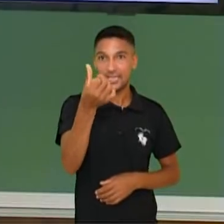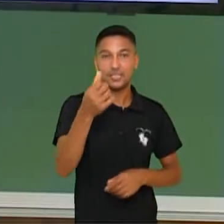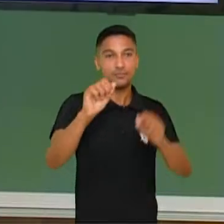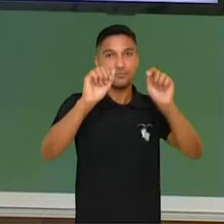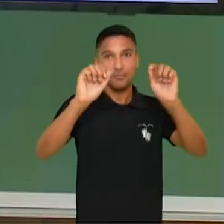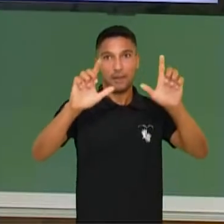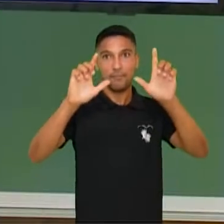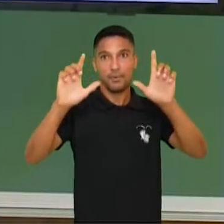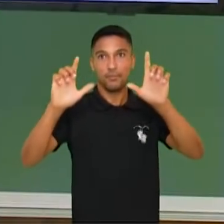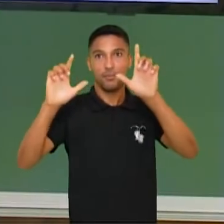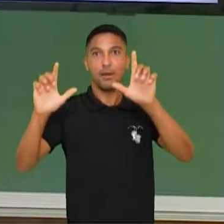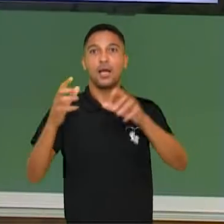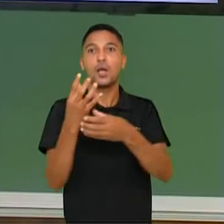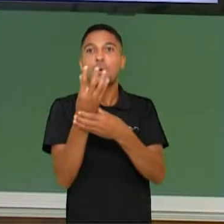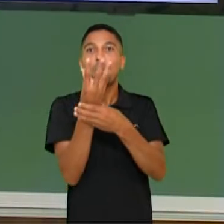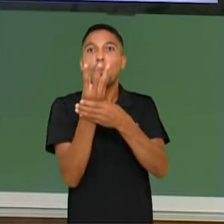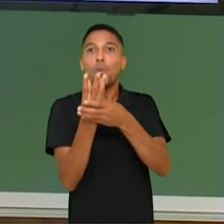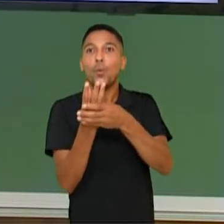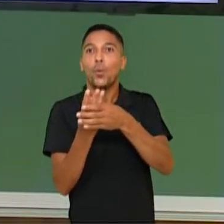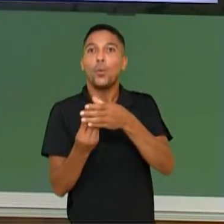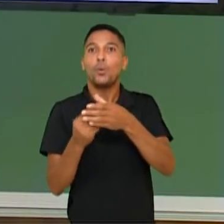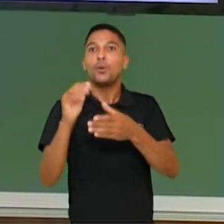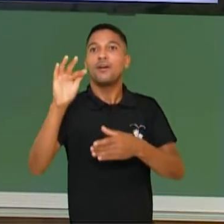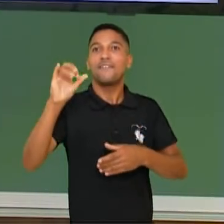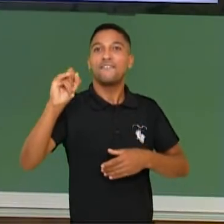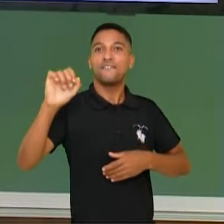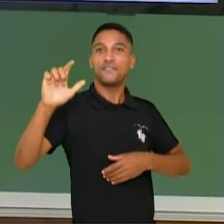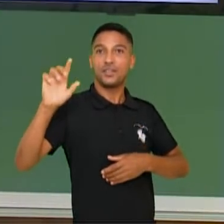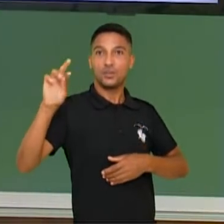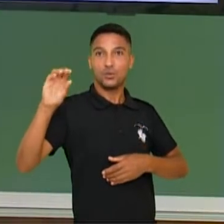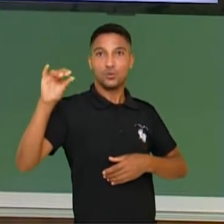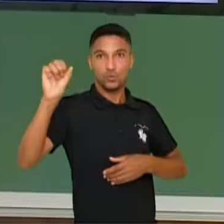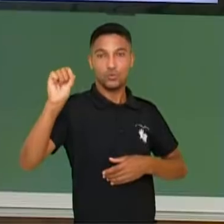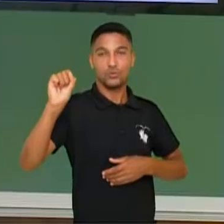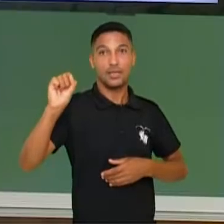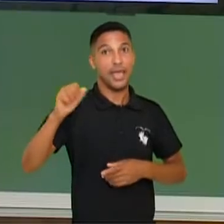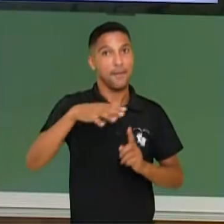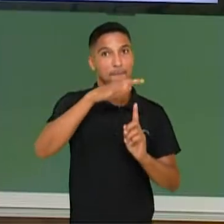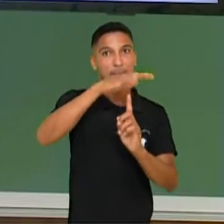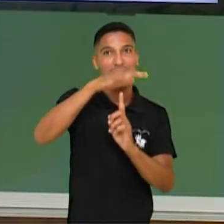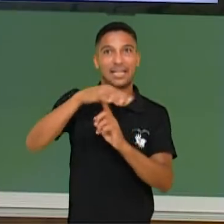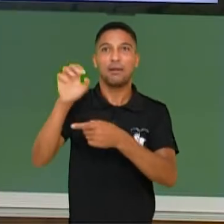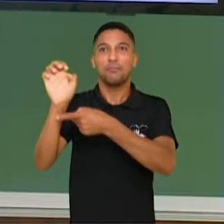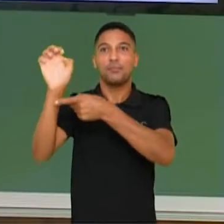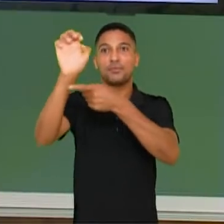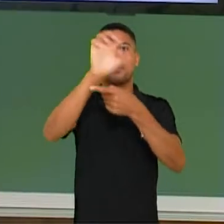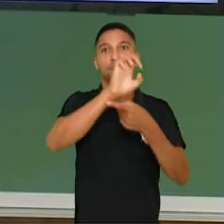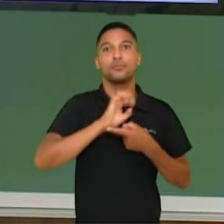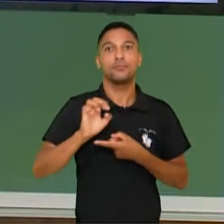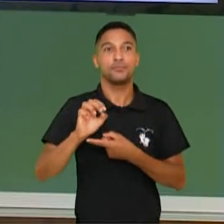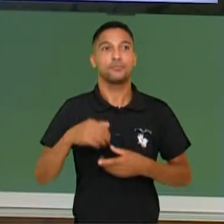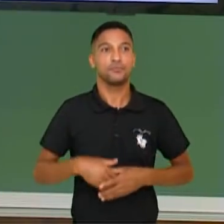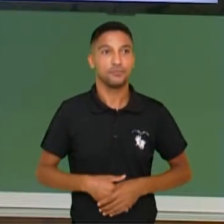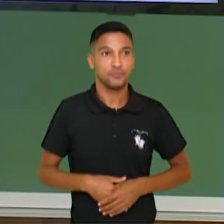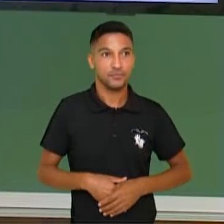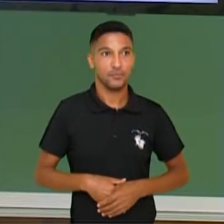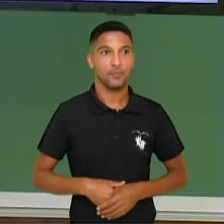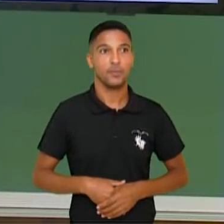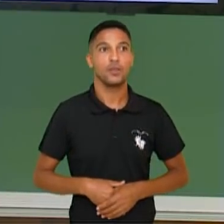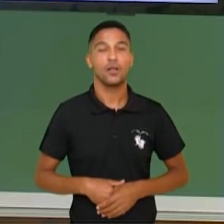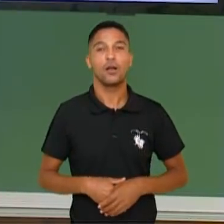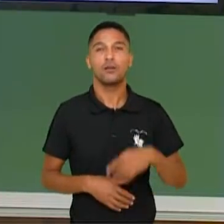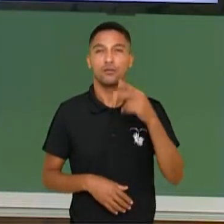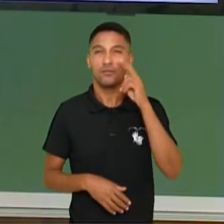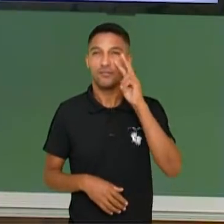vários amiguinhos ao longo do Paraná. Então, o primeiro é da Júlia Isabel, do Colégio Estadual Antônio de Castro Alves, lá de Capitão Leônidas